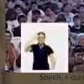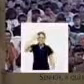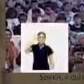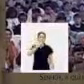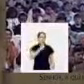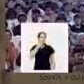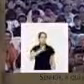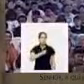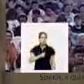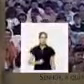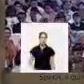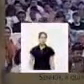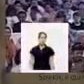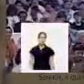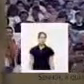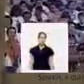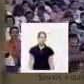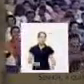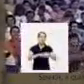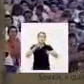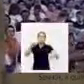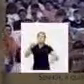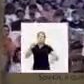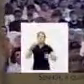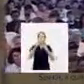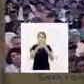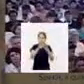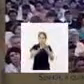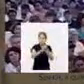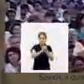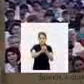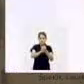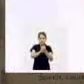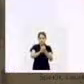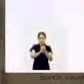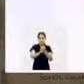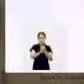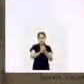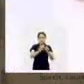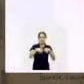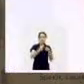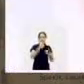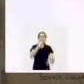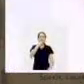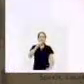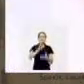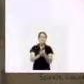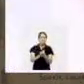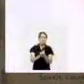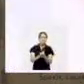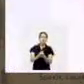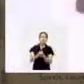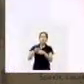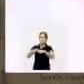para o matrimônio foi dada pelo ser humano do modo como ele saiu da mão de Deus. Quer dizer, está intimamente ligado a